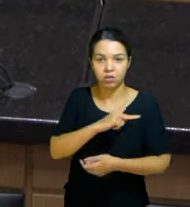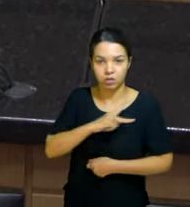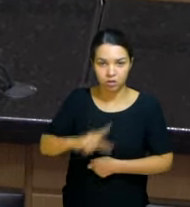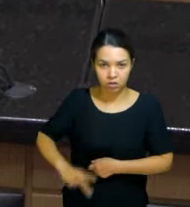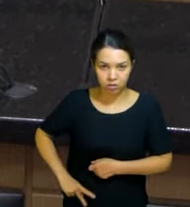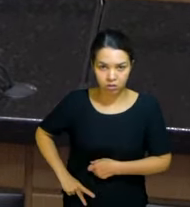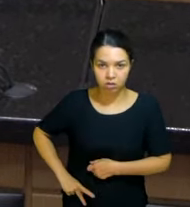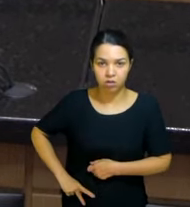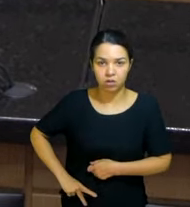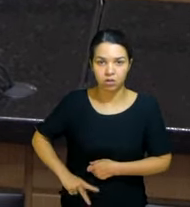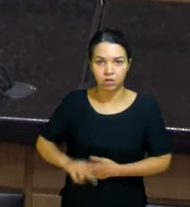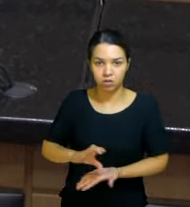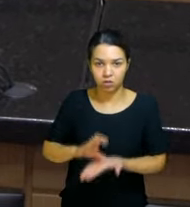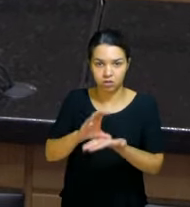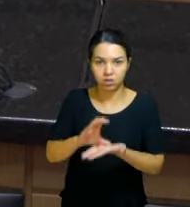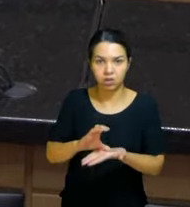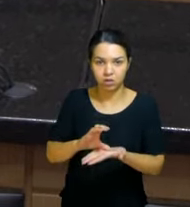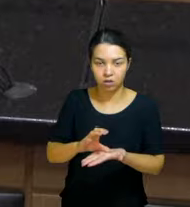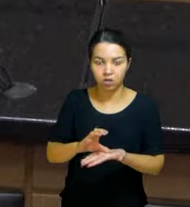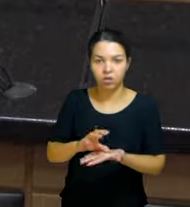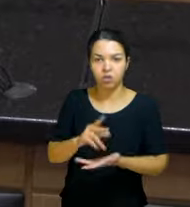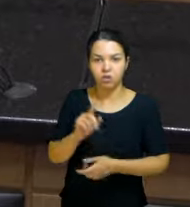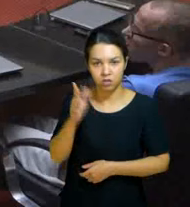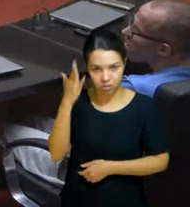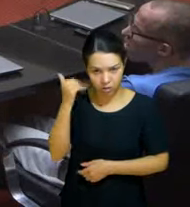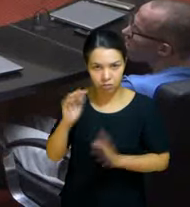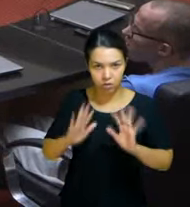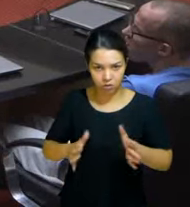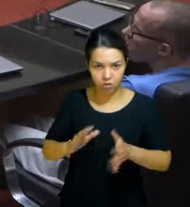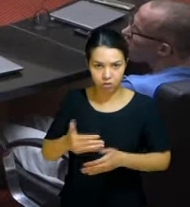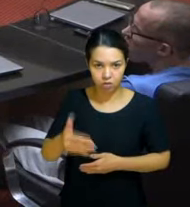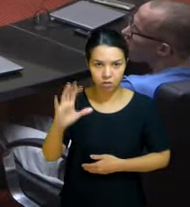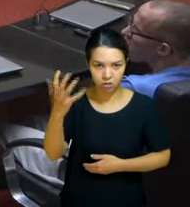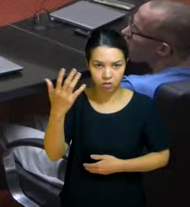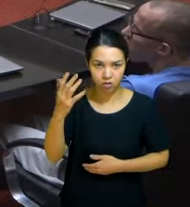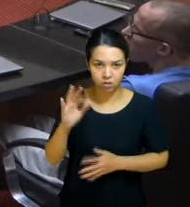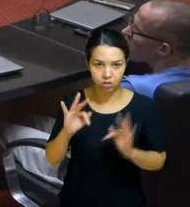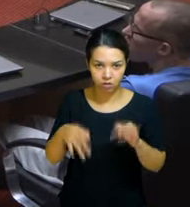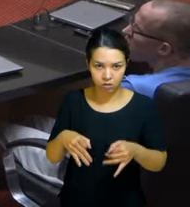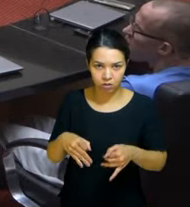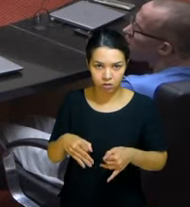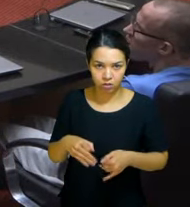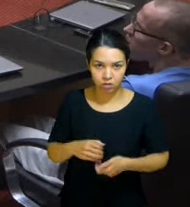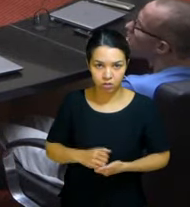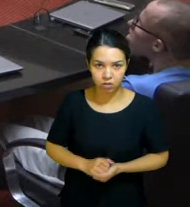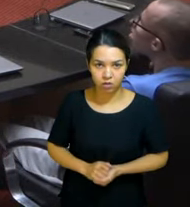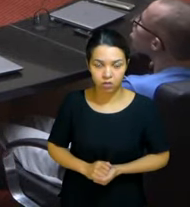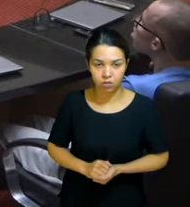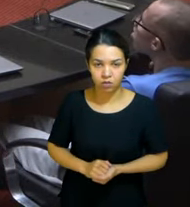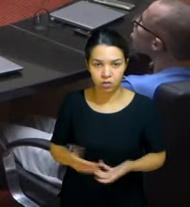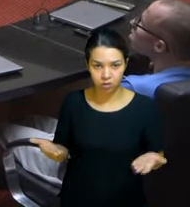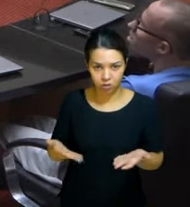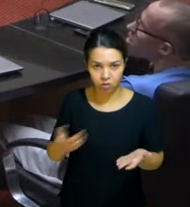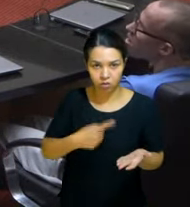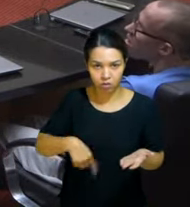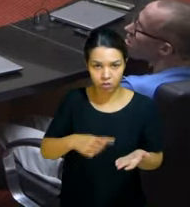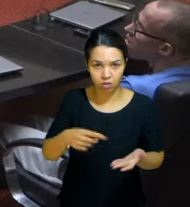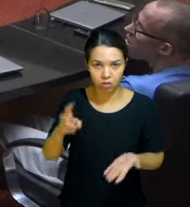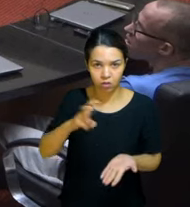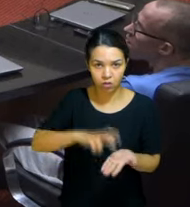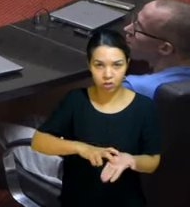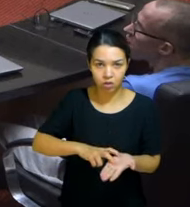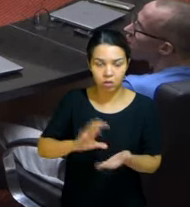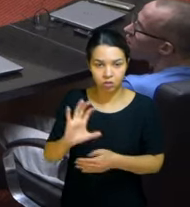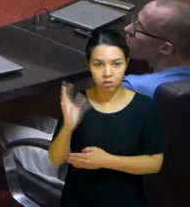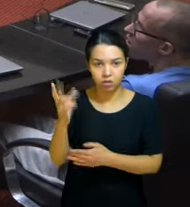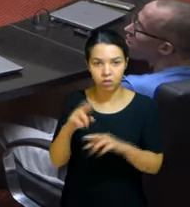da FESPORTE, desde o dia 1º de maio, sabia que isso ia acontecer. E, por fim, presidente Fernando, 30 segundos. Hoje, pela manhã, aconteceu uma